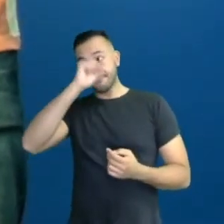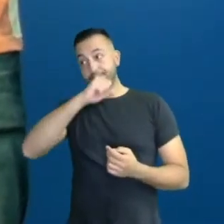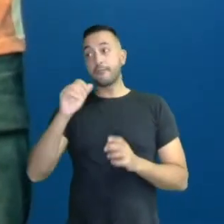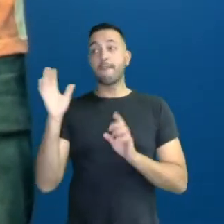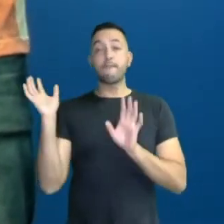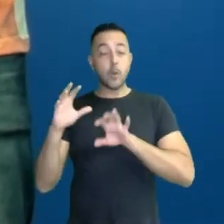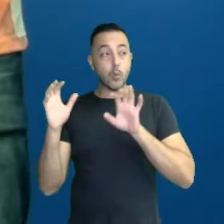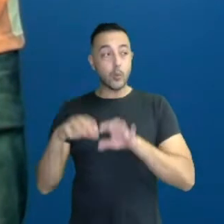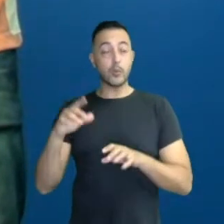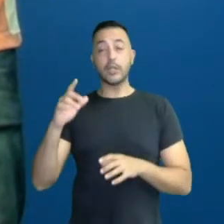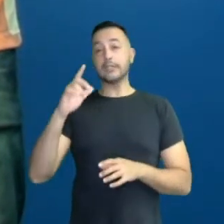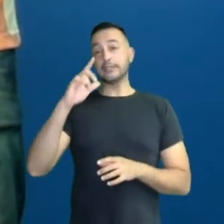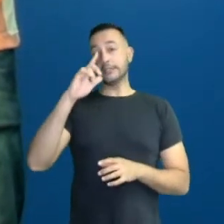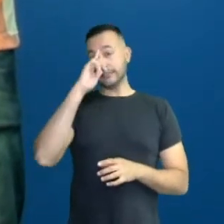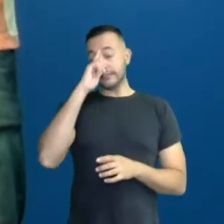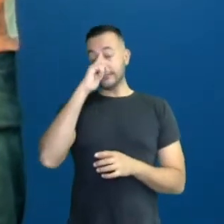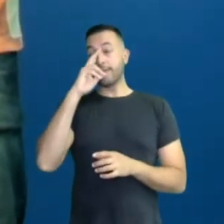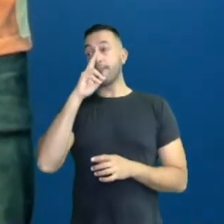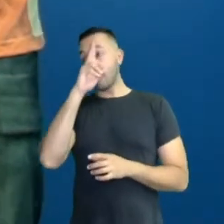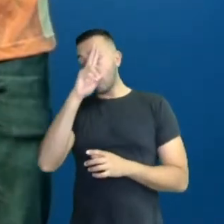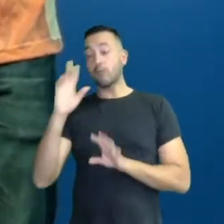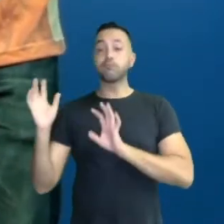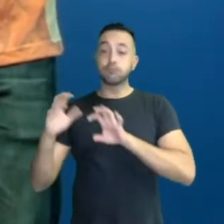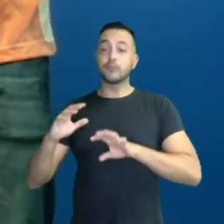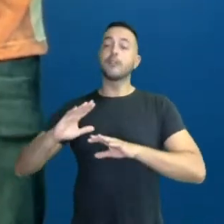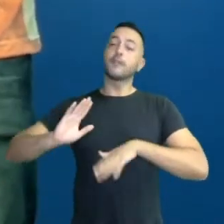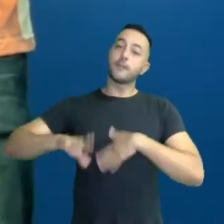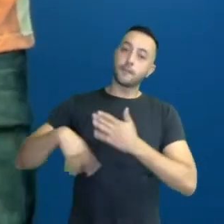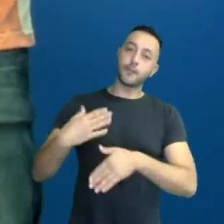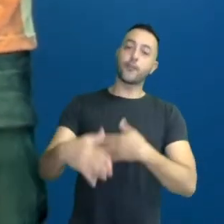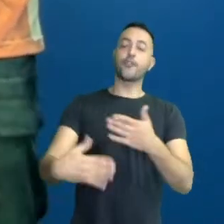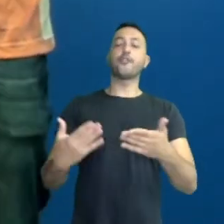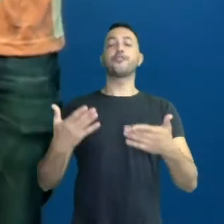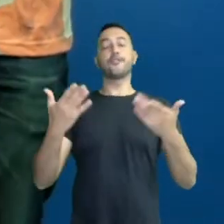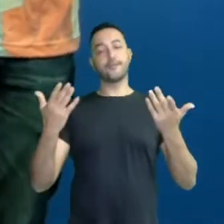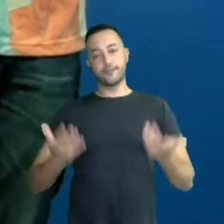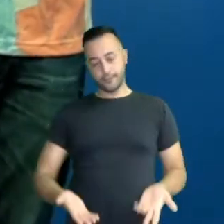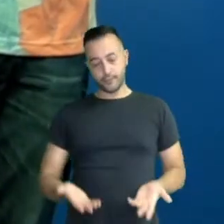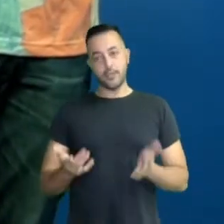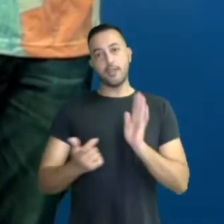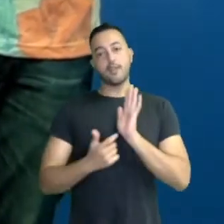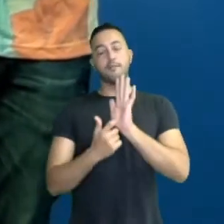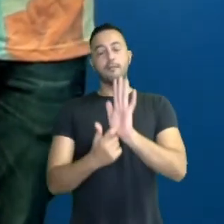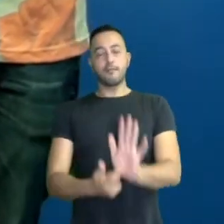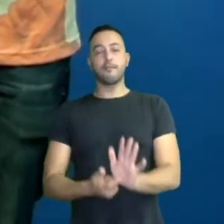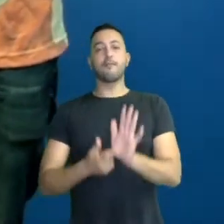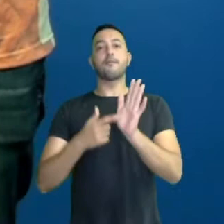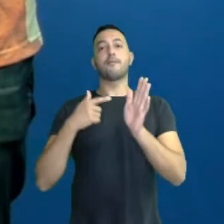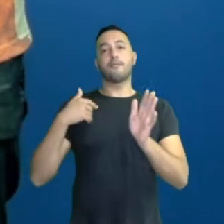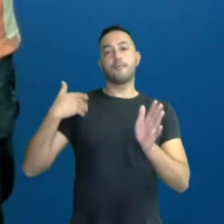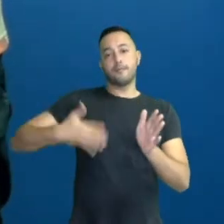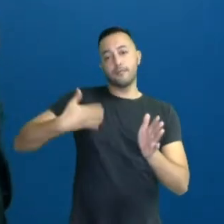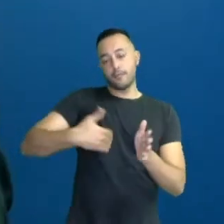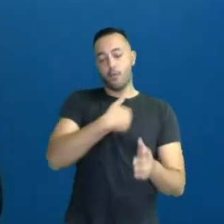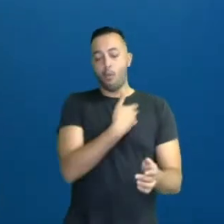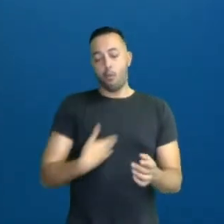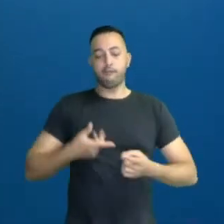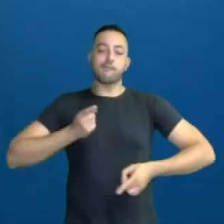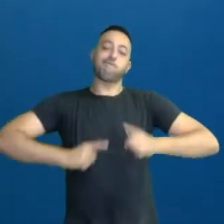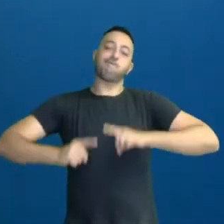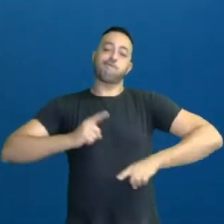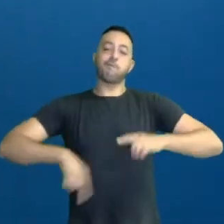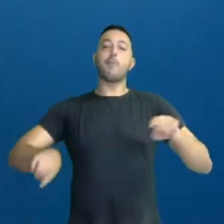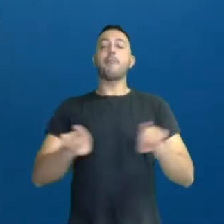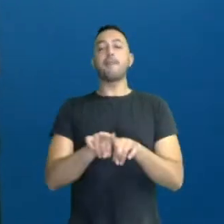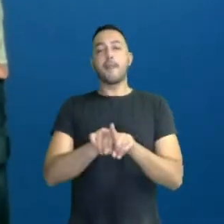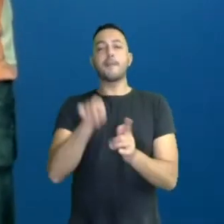grega muito grande em sua formação e posteriormente isso é evidenciado durante todo o seu governo, inclusive com